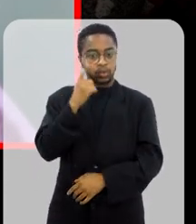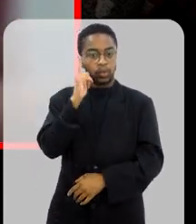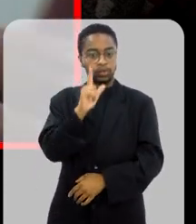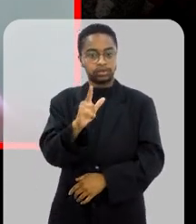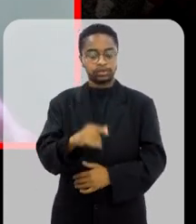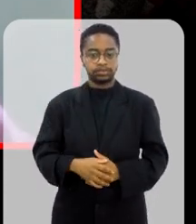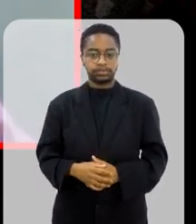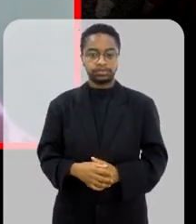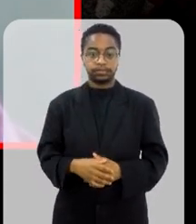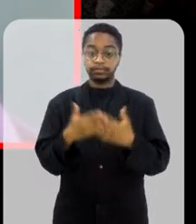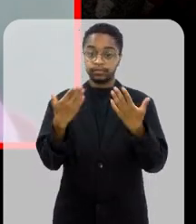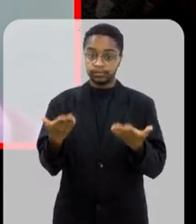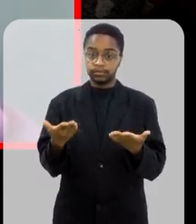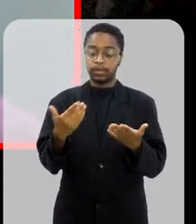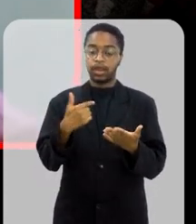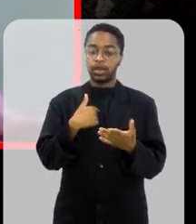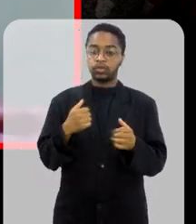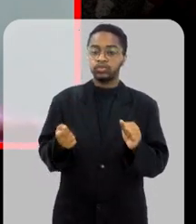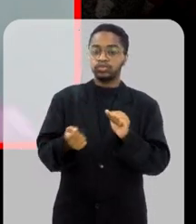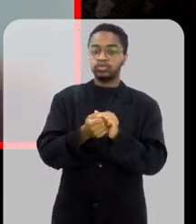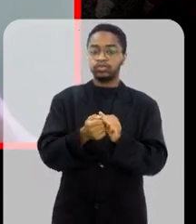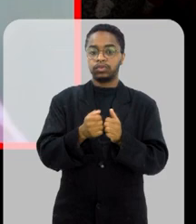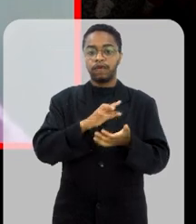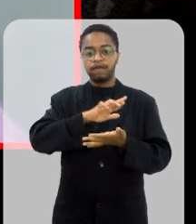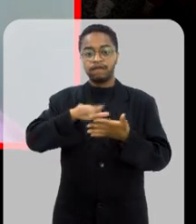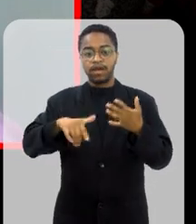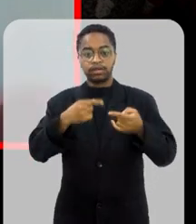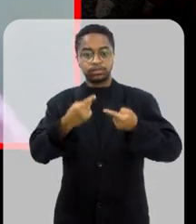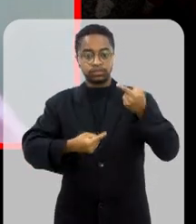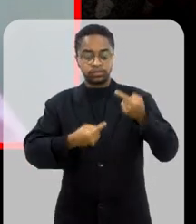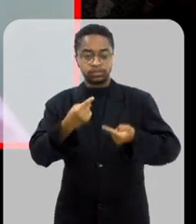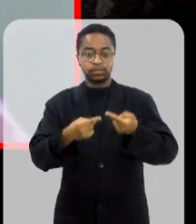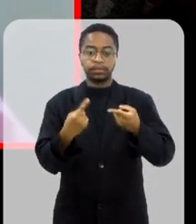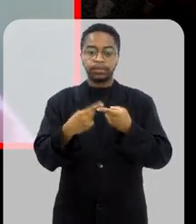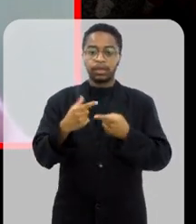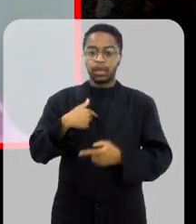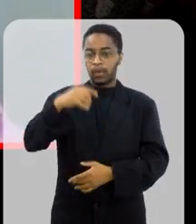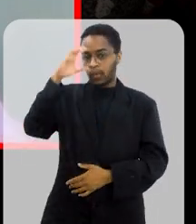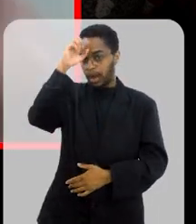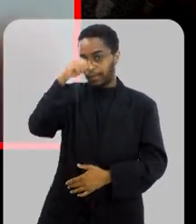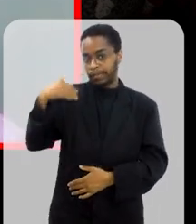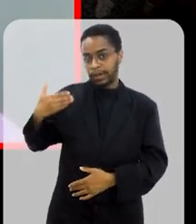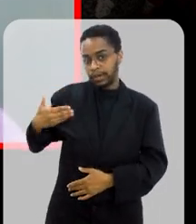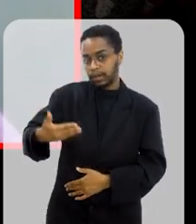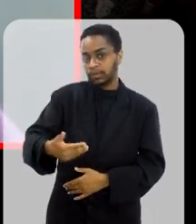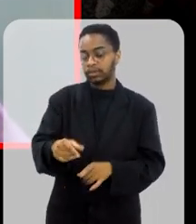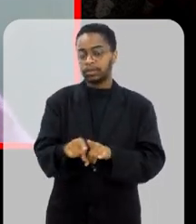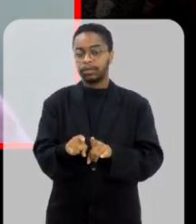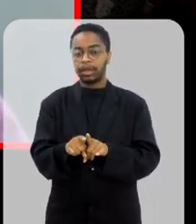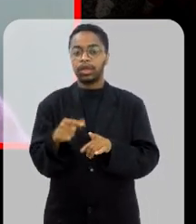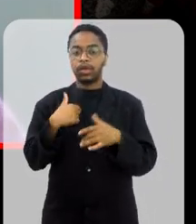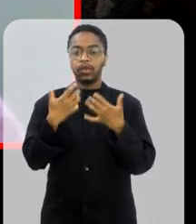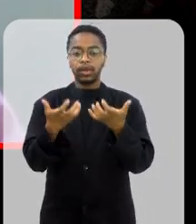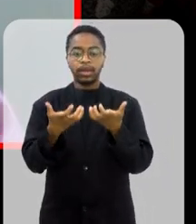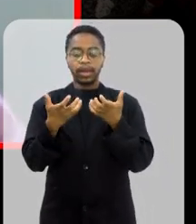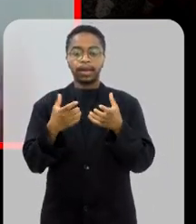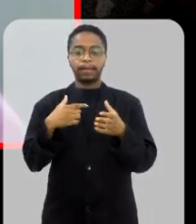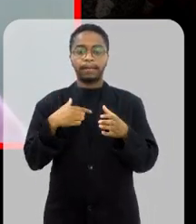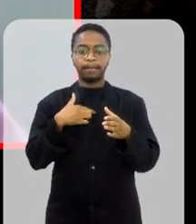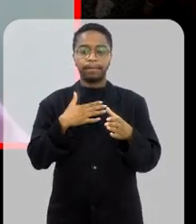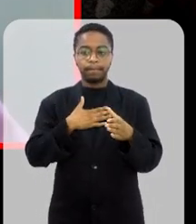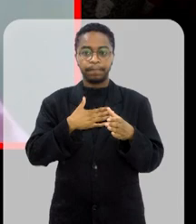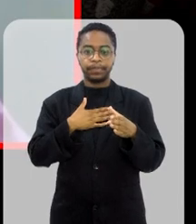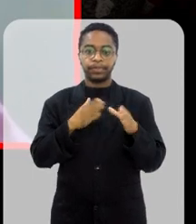Então, eu participo de vários debates que tenho, porque eu estou aprendendo e quero colocar